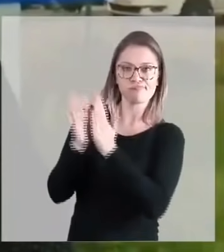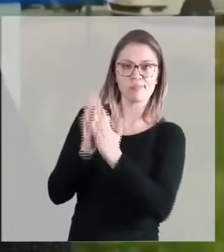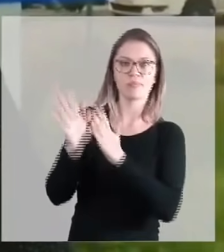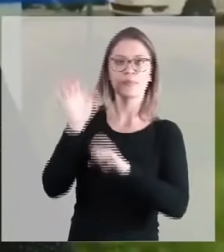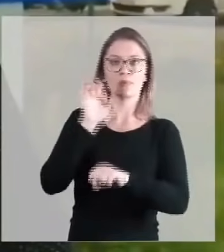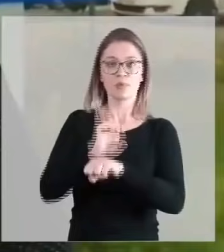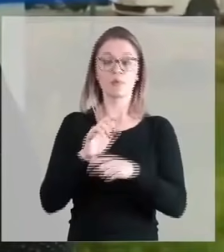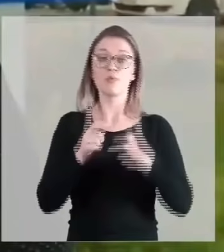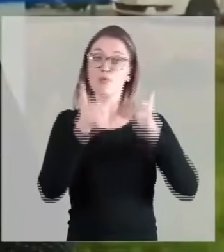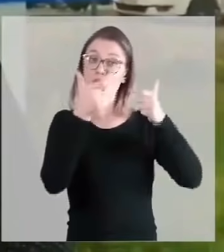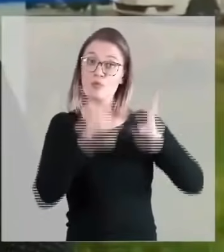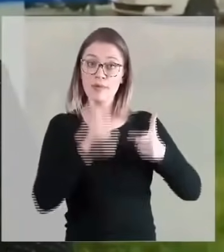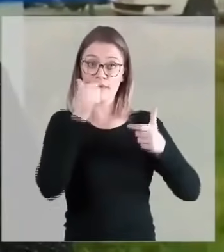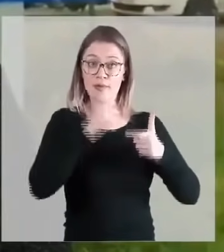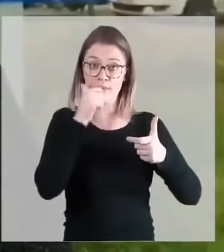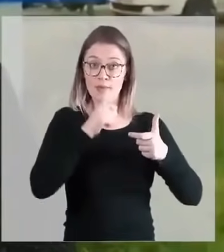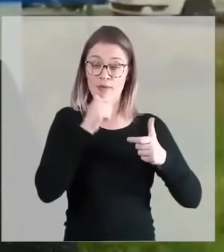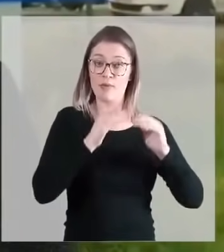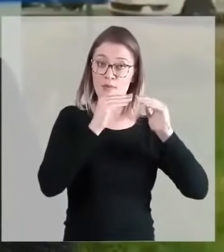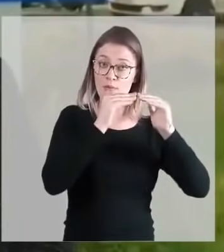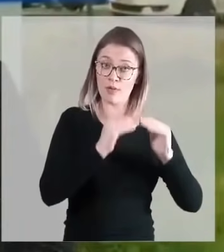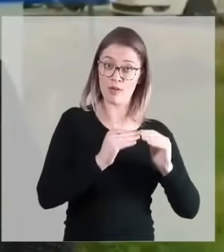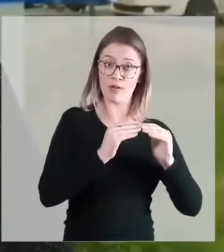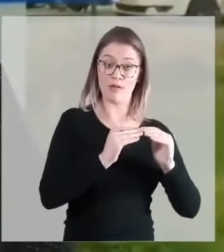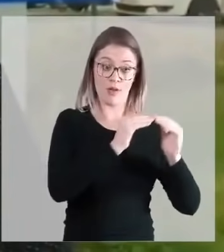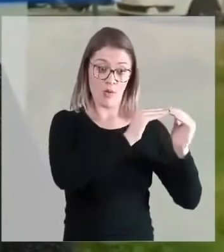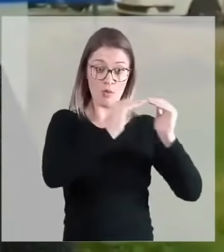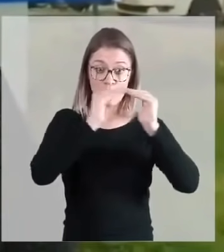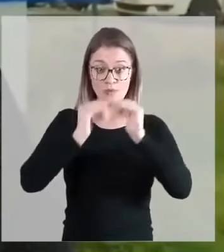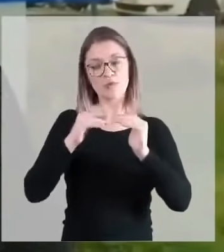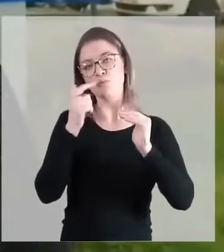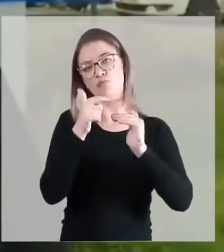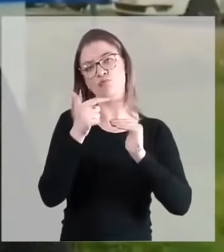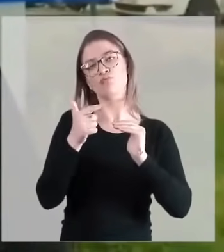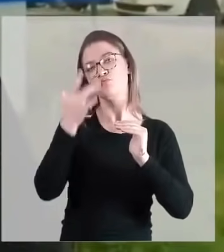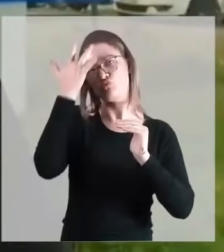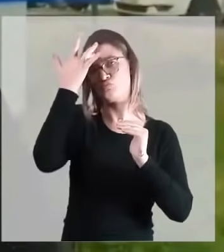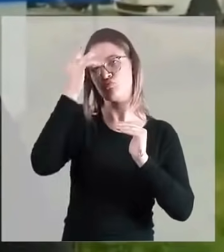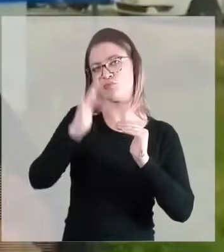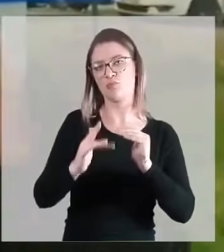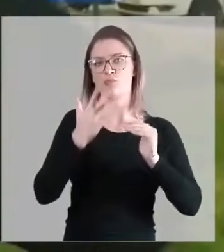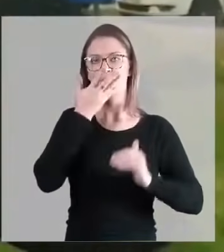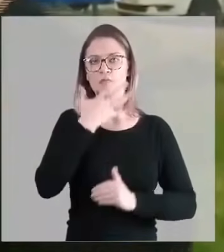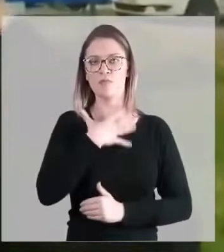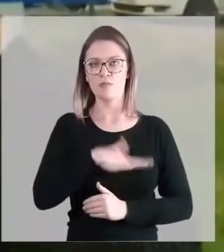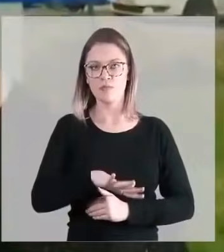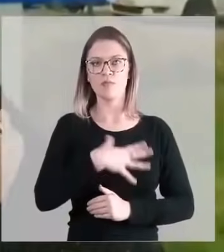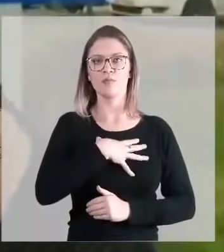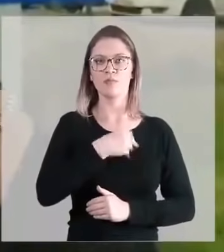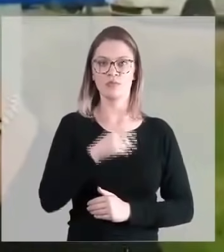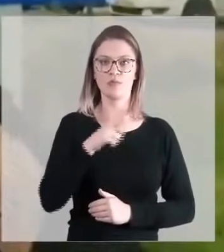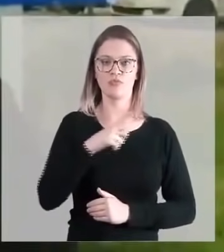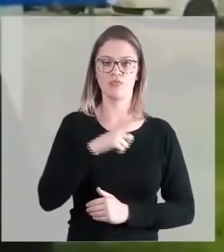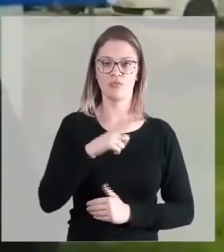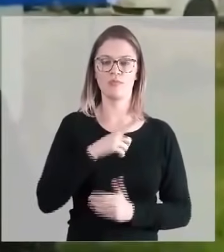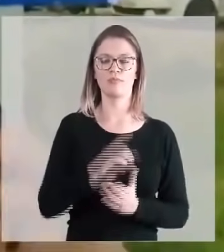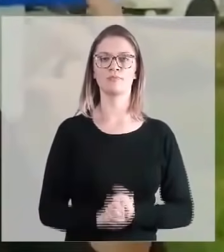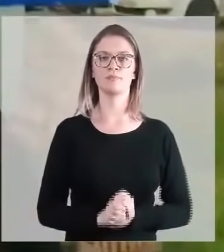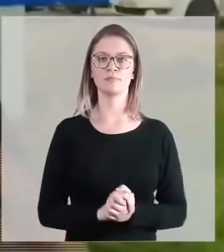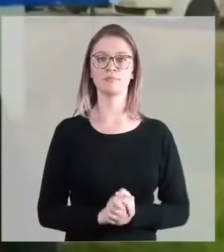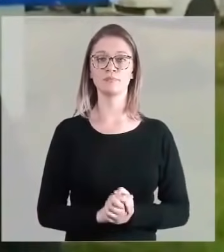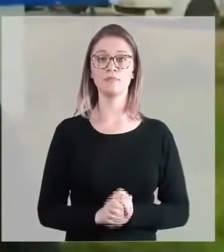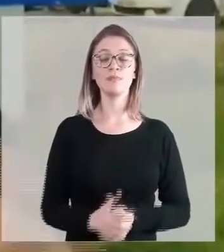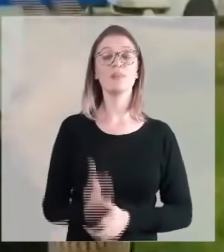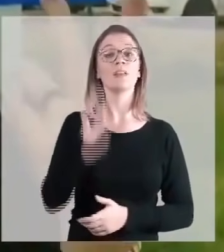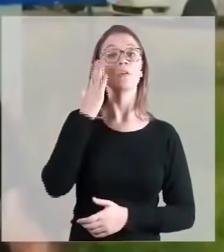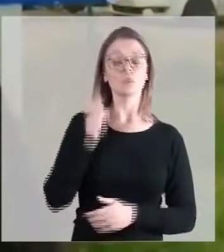elas moravam, pasmem, nem os vizinhos sabiam que tinham duas crianças lá dentro. O menino estava inclusive em cárcere privado. E fiquei sabendo